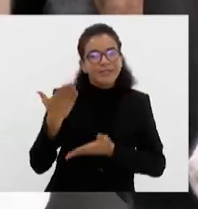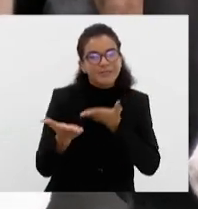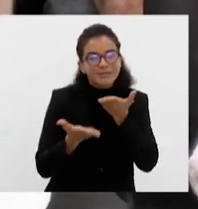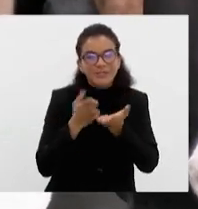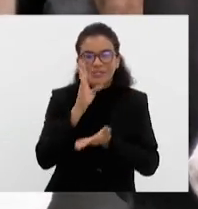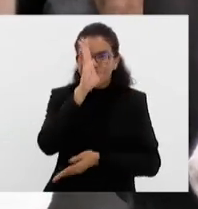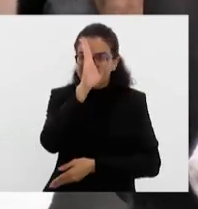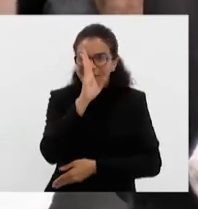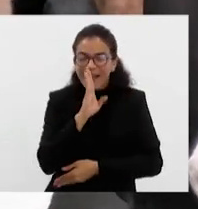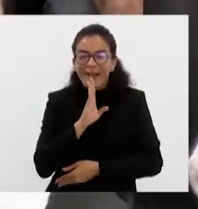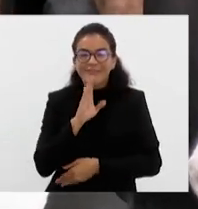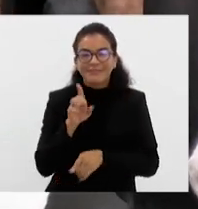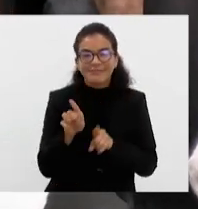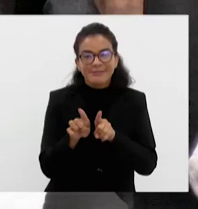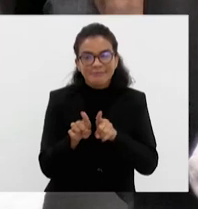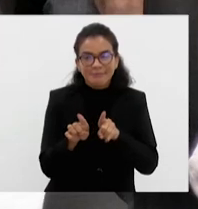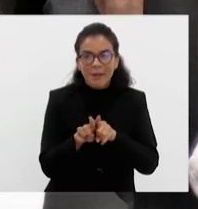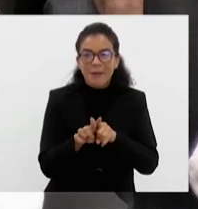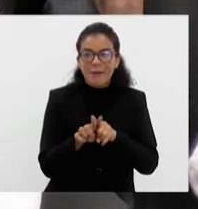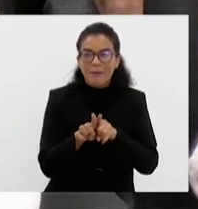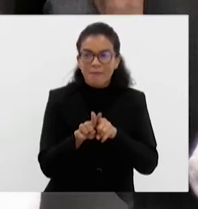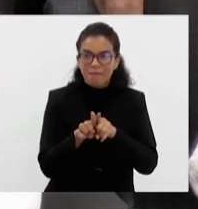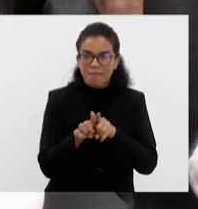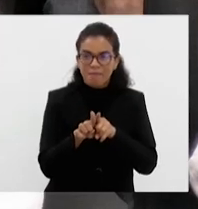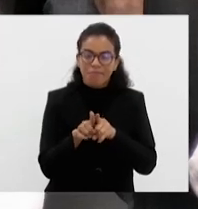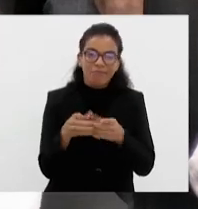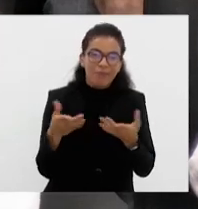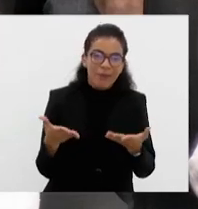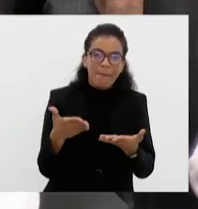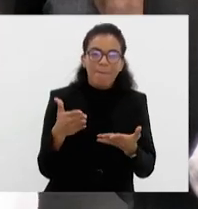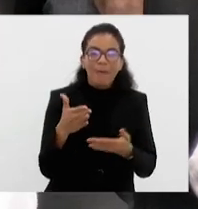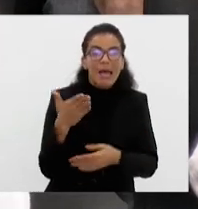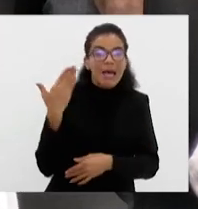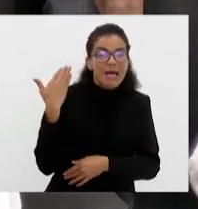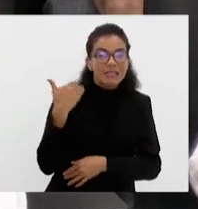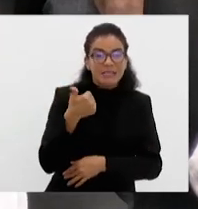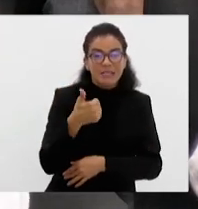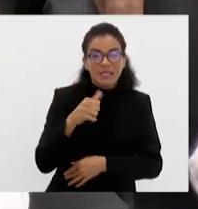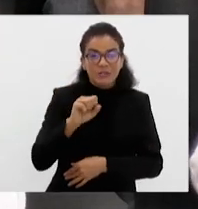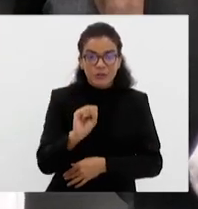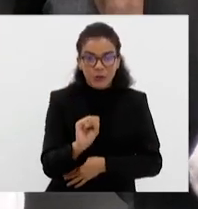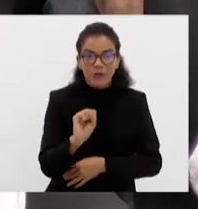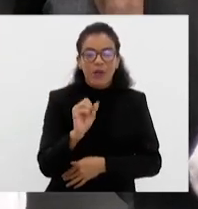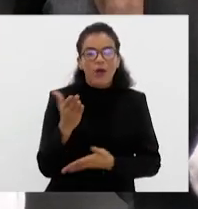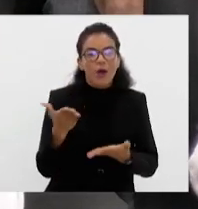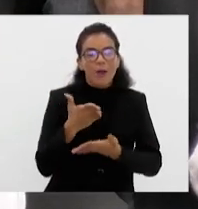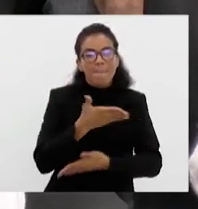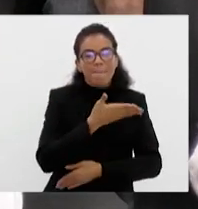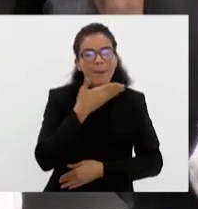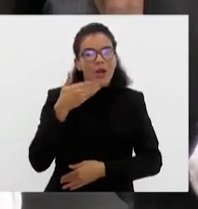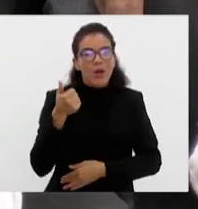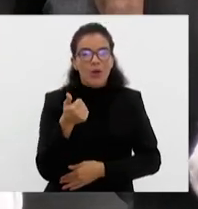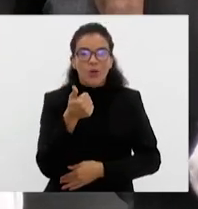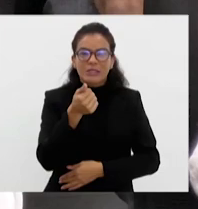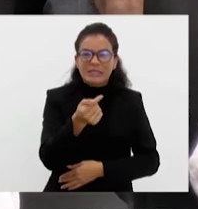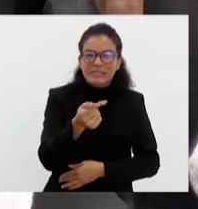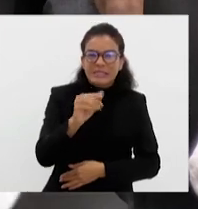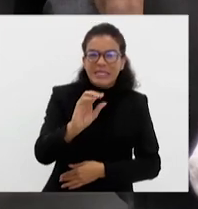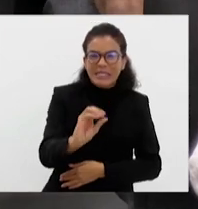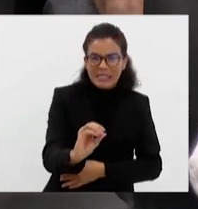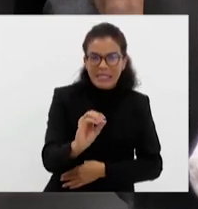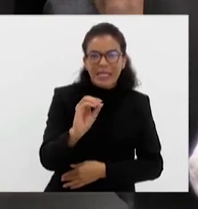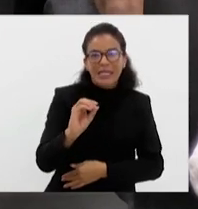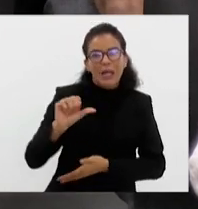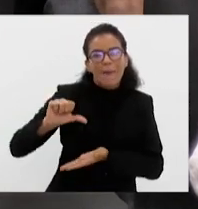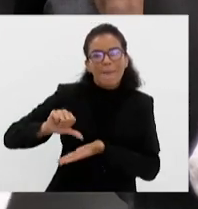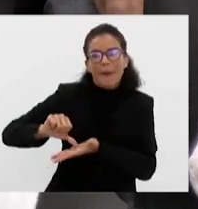gratuito, passou de algo como 18 para algo como em torno de 60 ou 70 locais. A